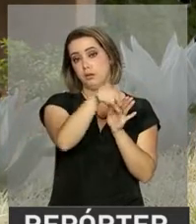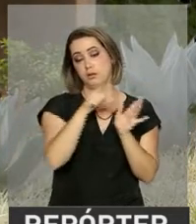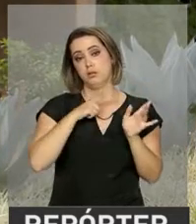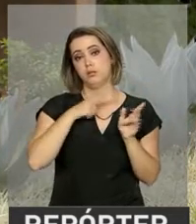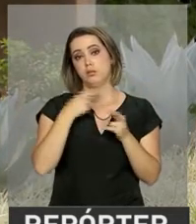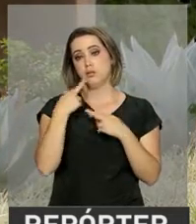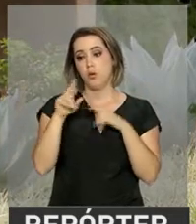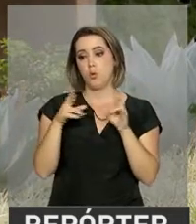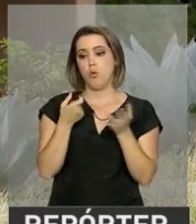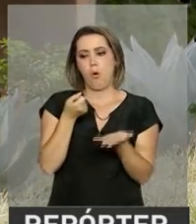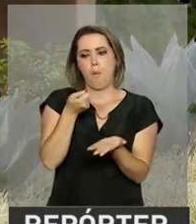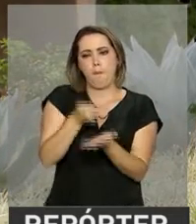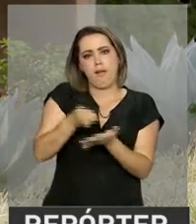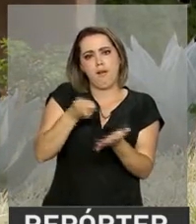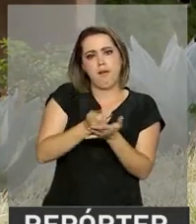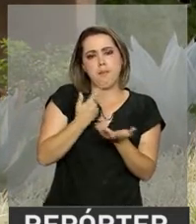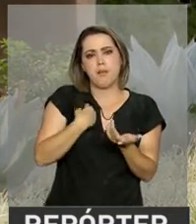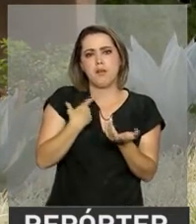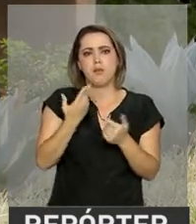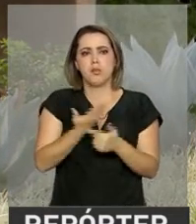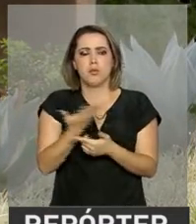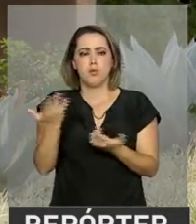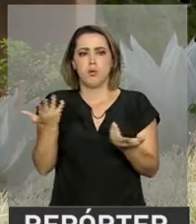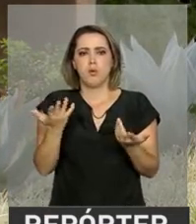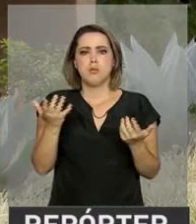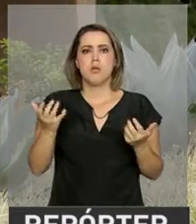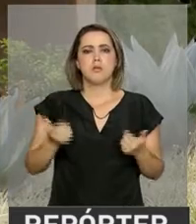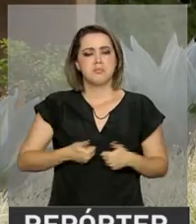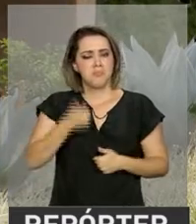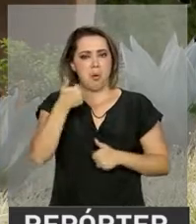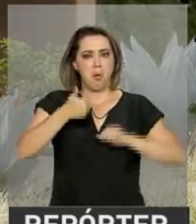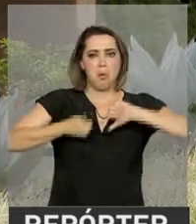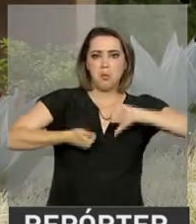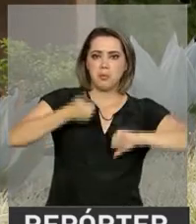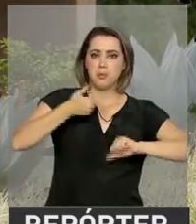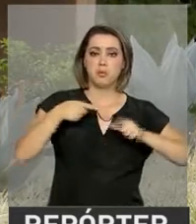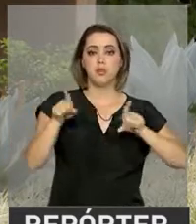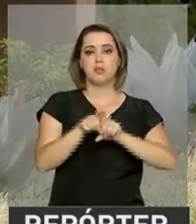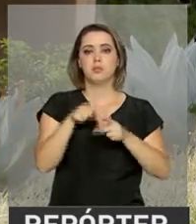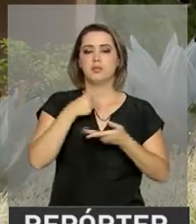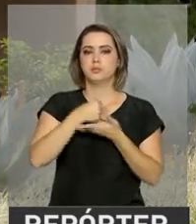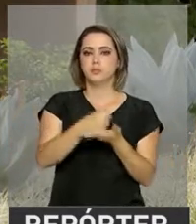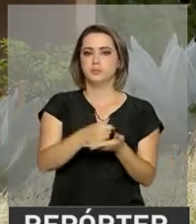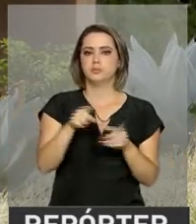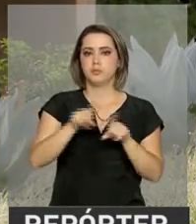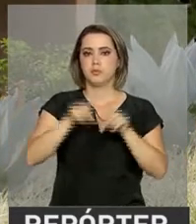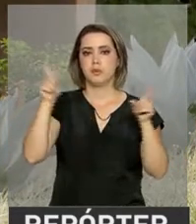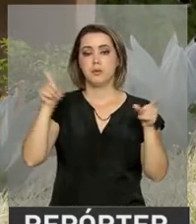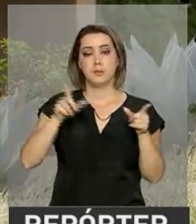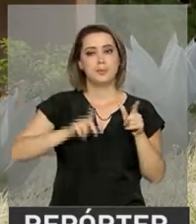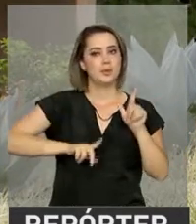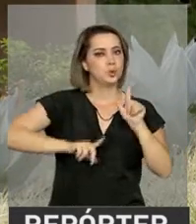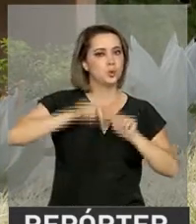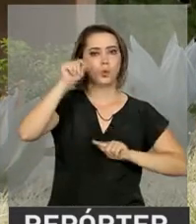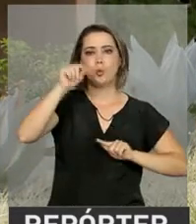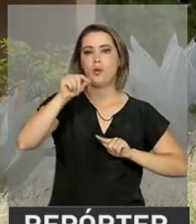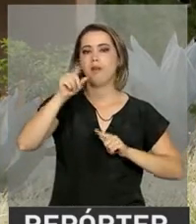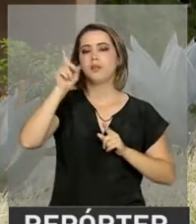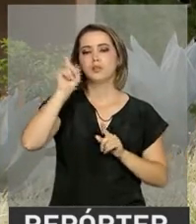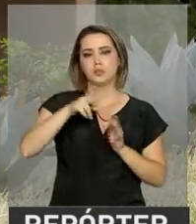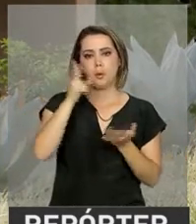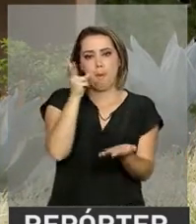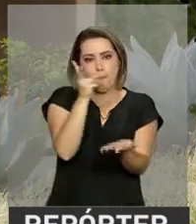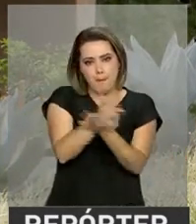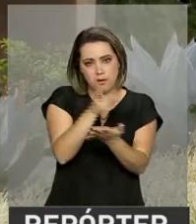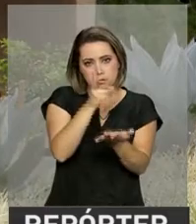estão nas cobranças, contratos, qualidade dos produtos e serviços e entregas. Mas o setor campeão de queixas é o mesmo dos